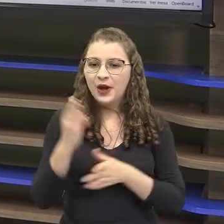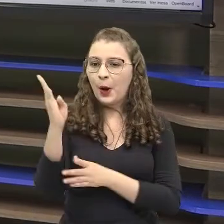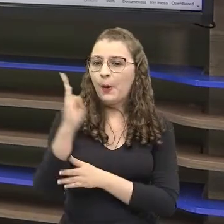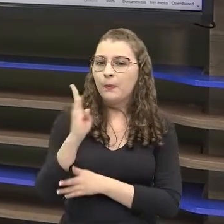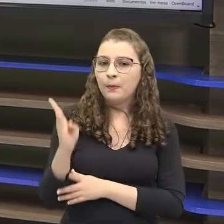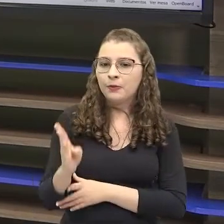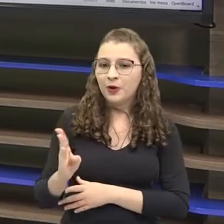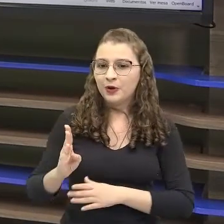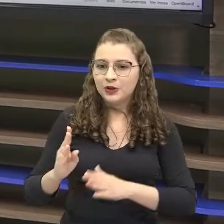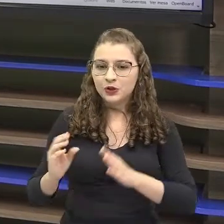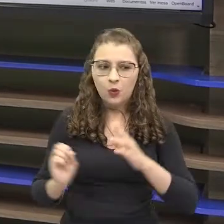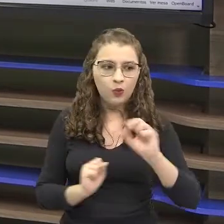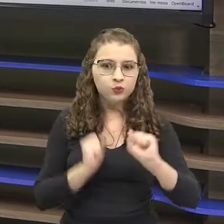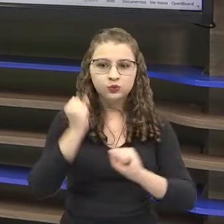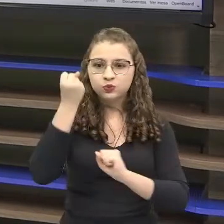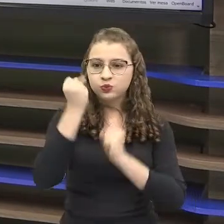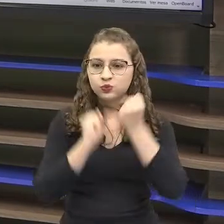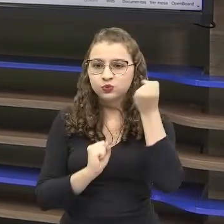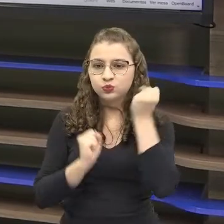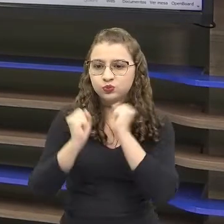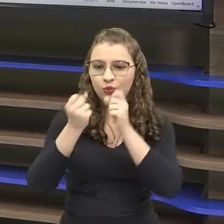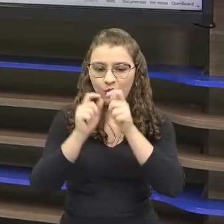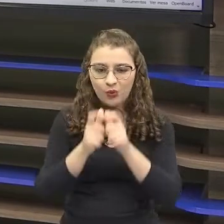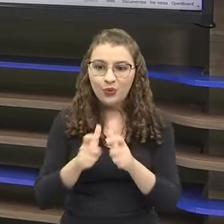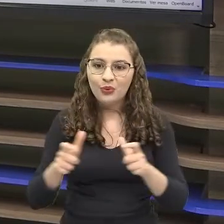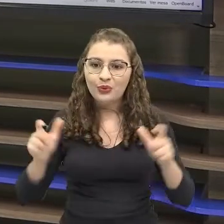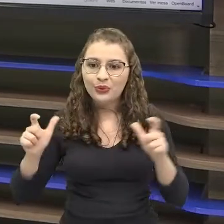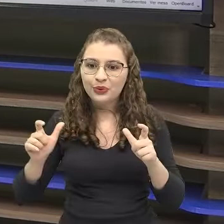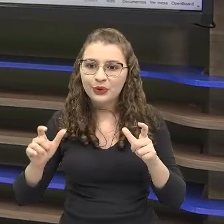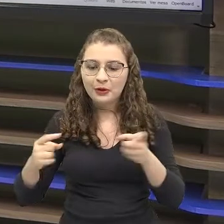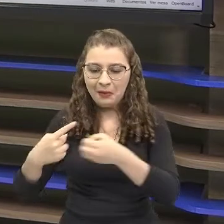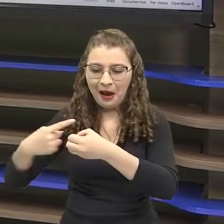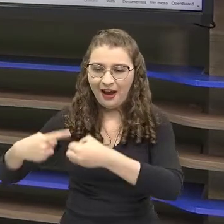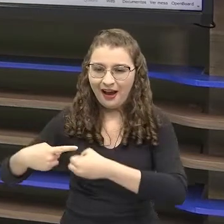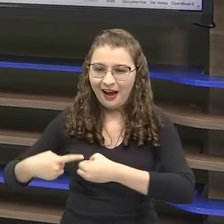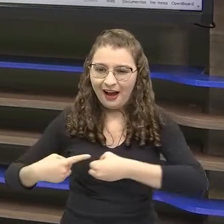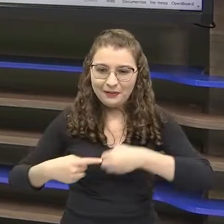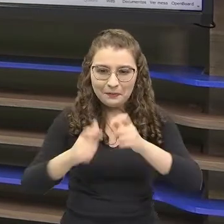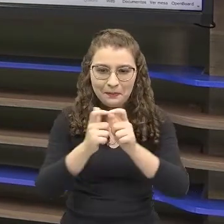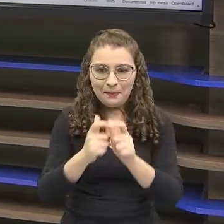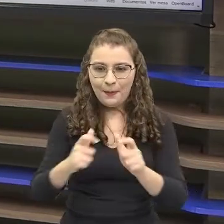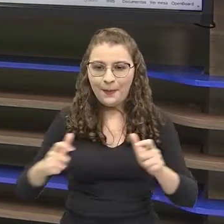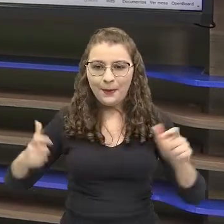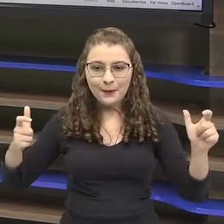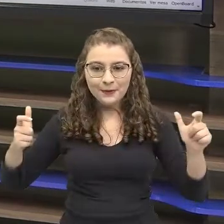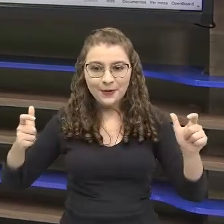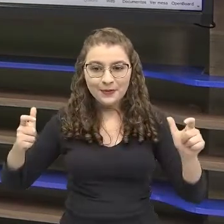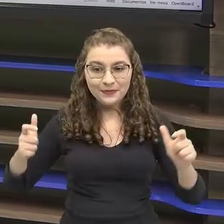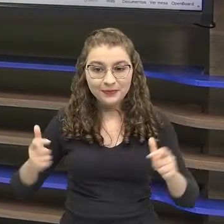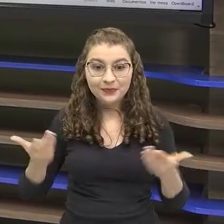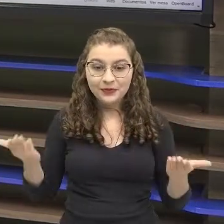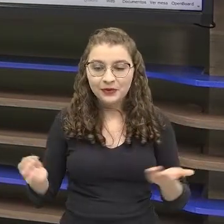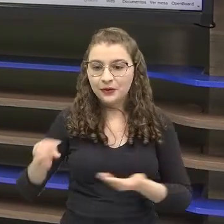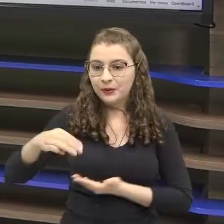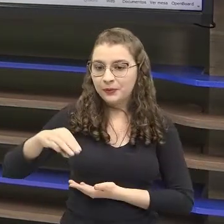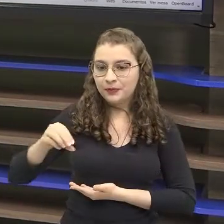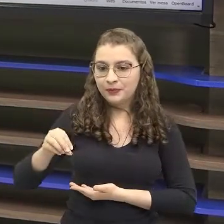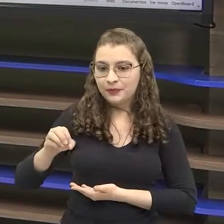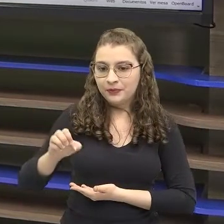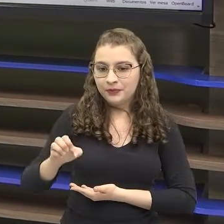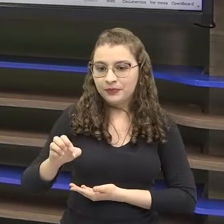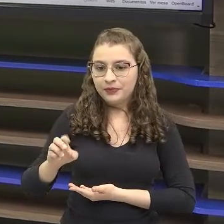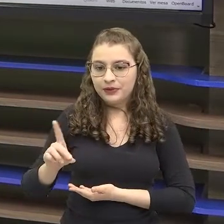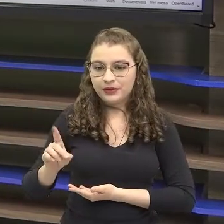se industrializando, né, as grandes cidades surgindo. Então o moderno que eles trabalham é isso, o modernista nesse